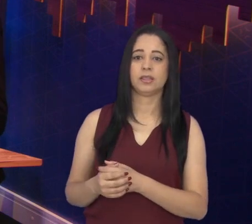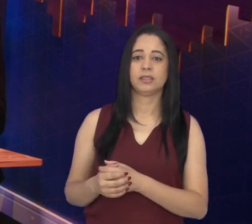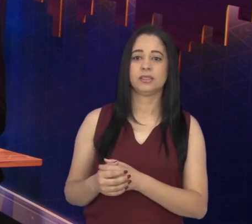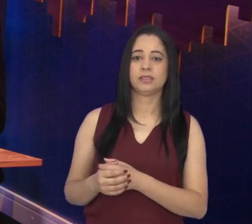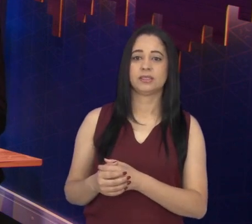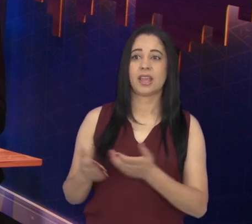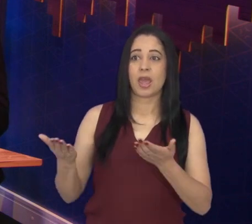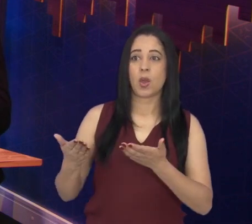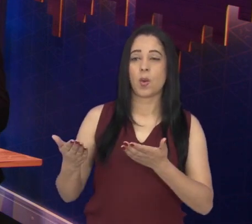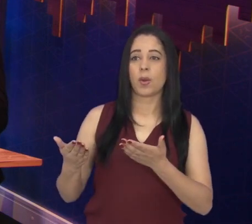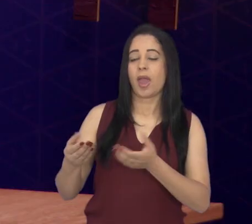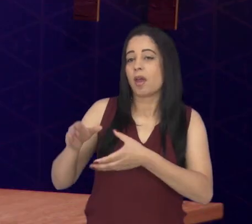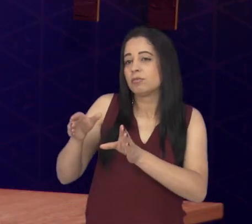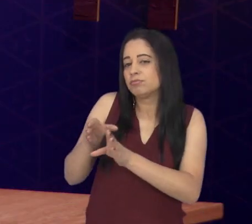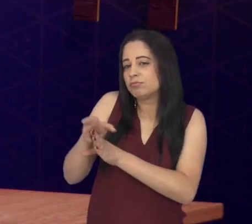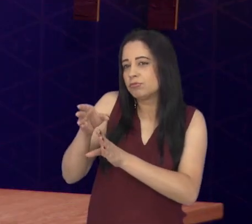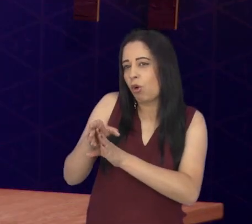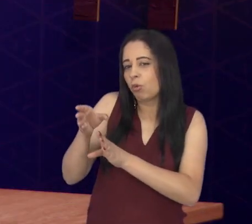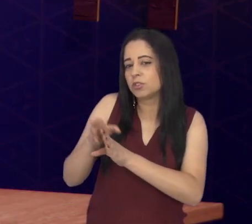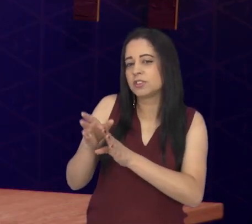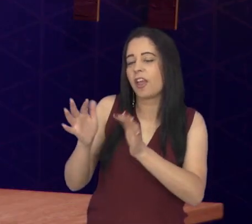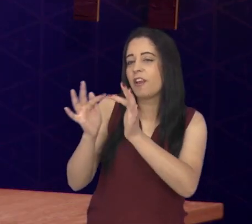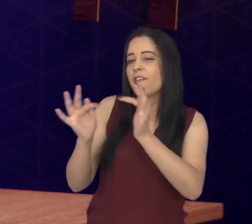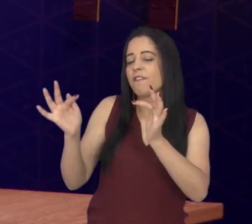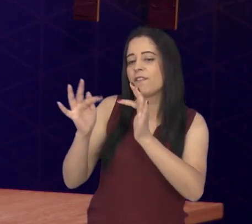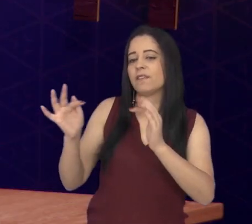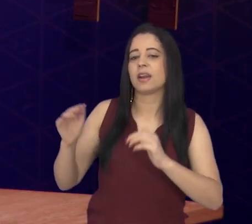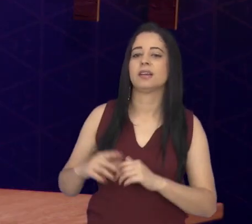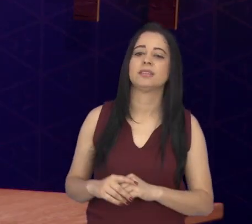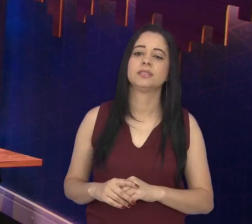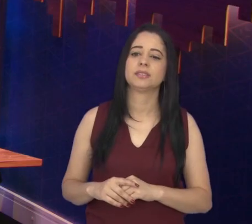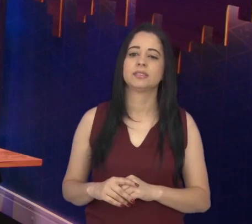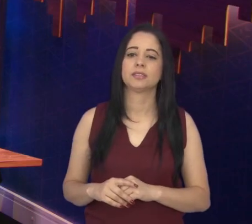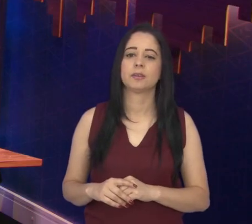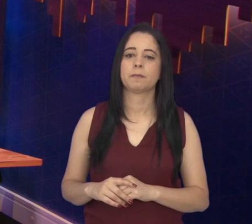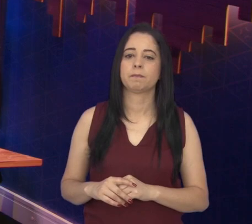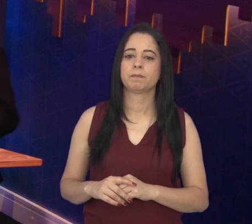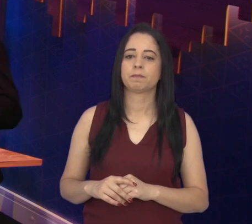gente terminar, eu só queria deixar uma mensagem também, que